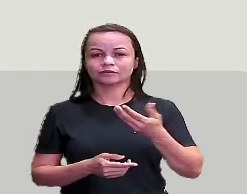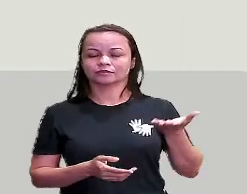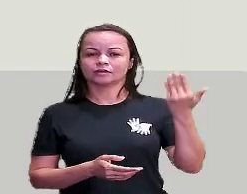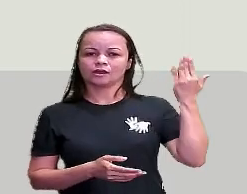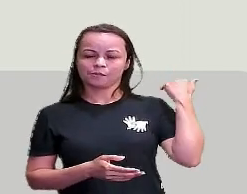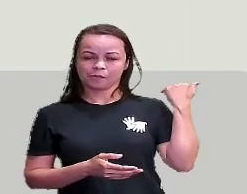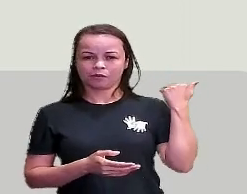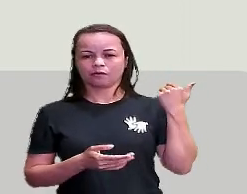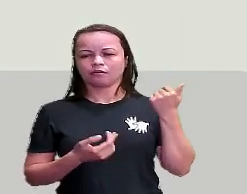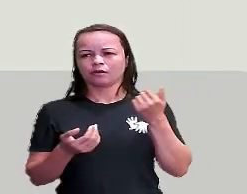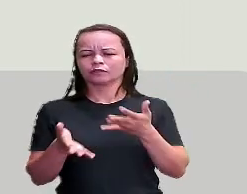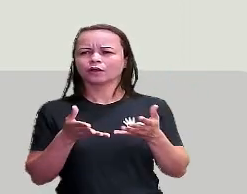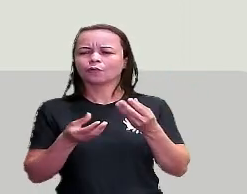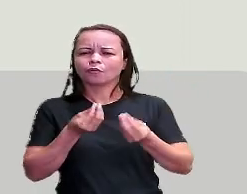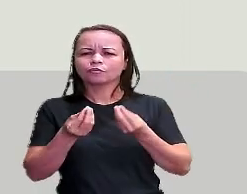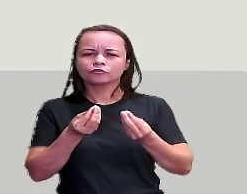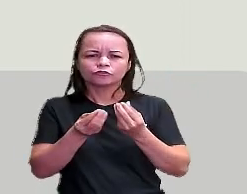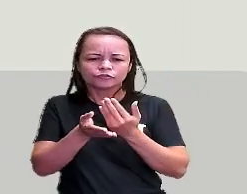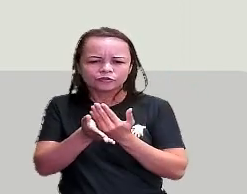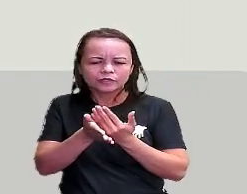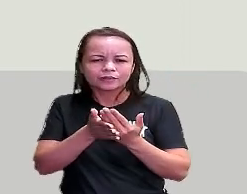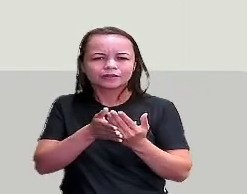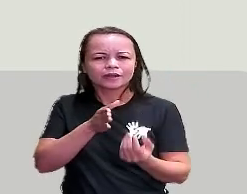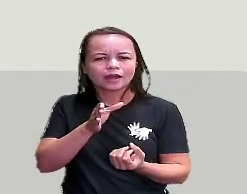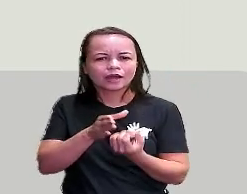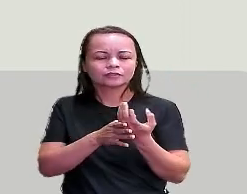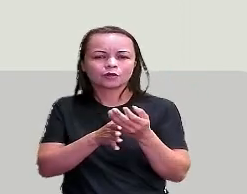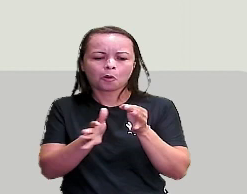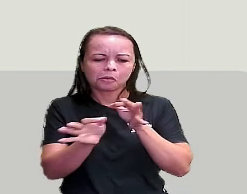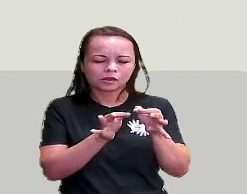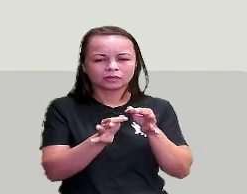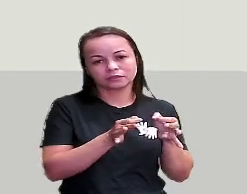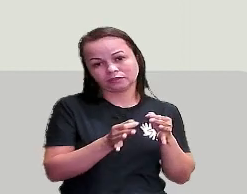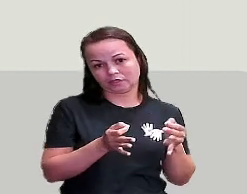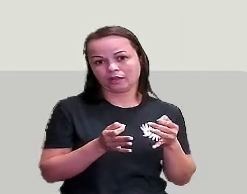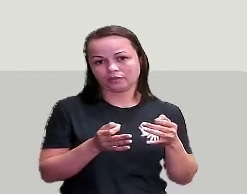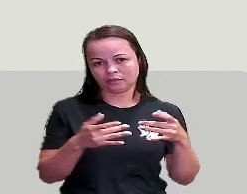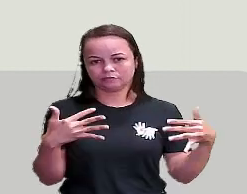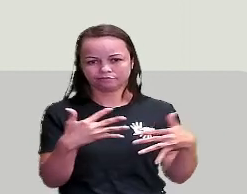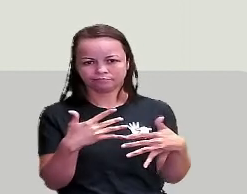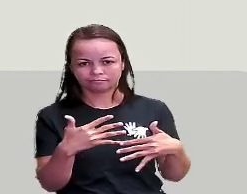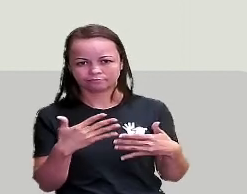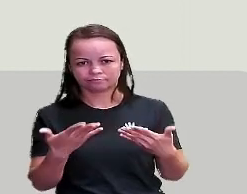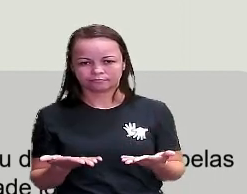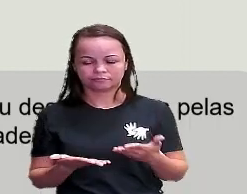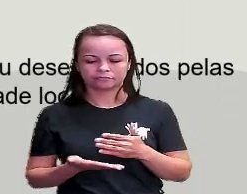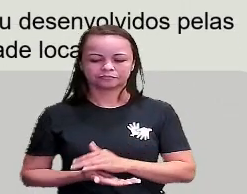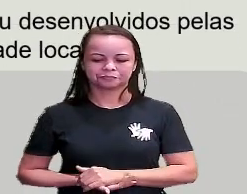como foi construída, desenvolvida e arquitetada aquela cidade.